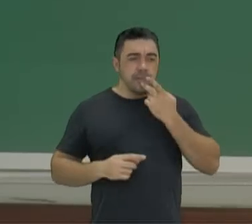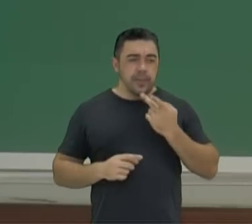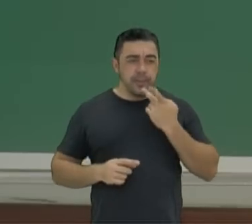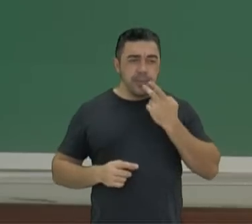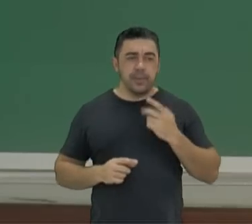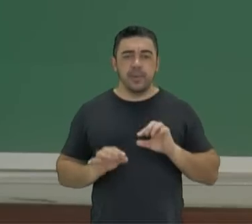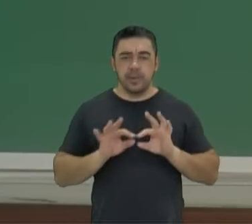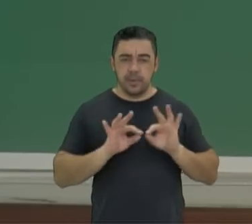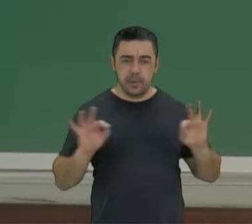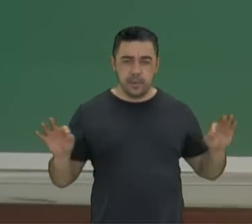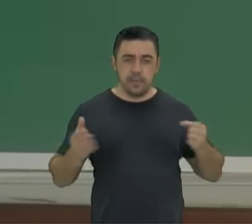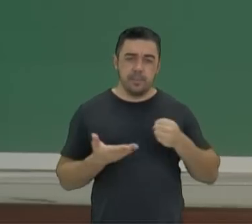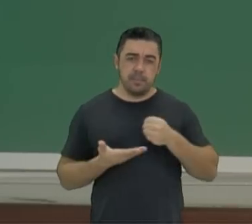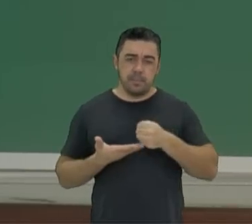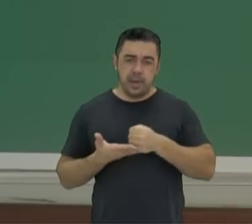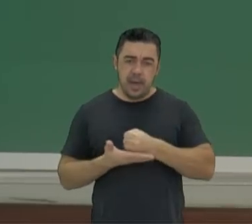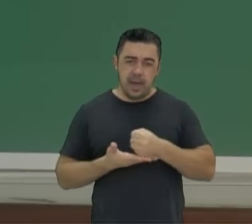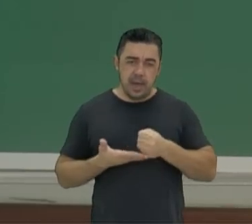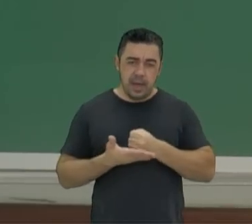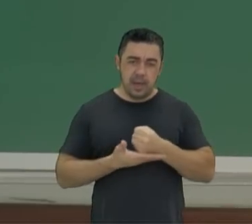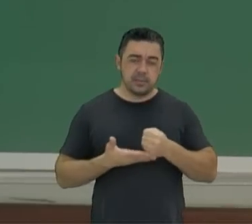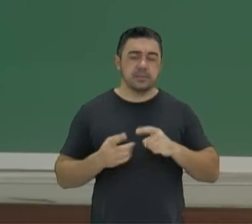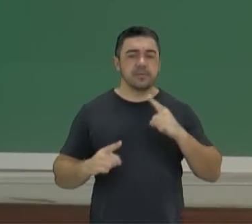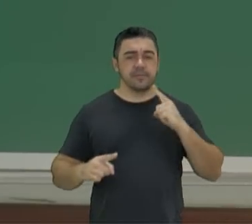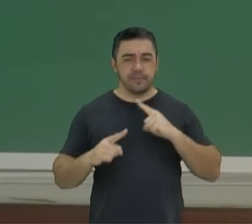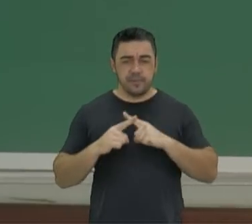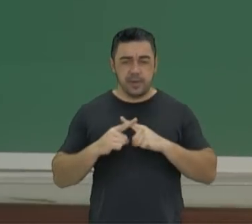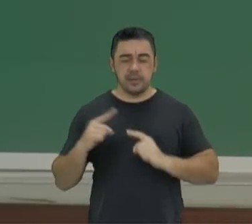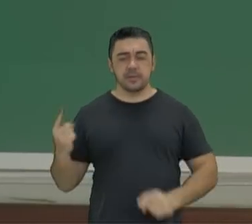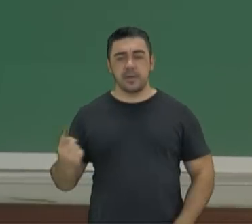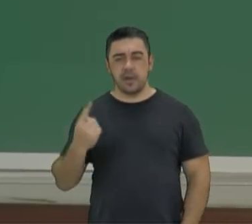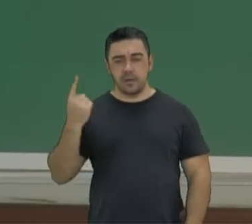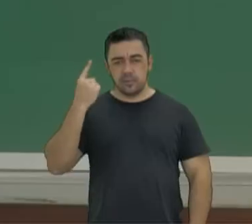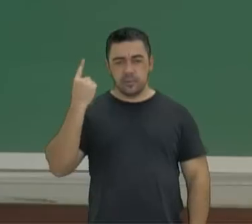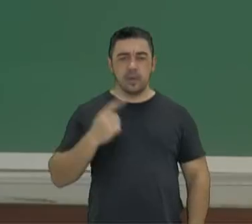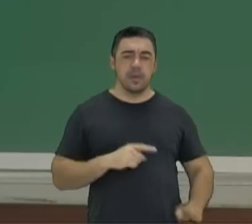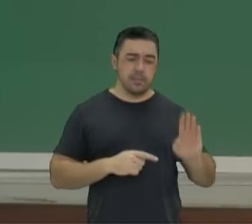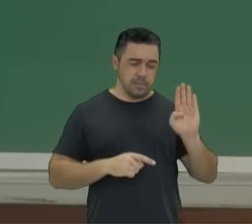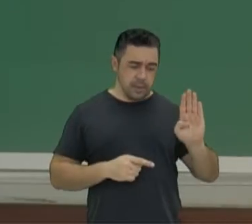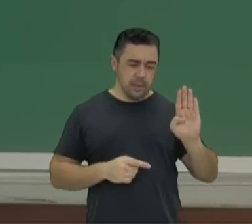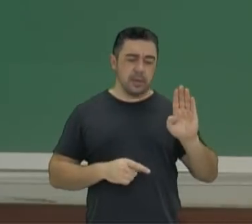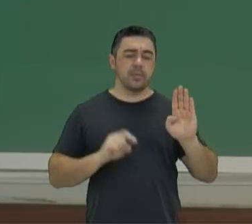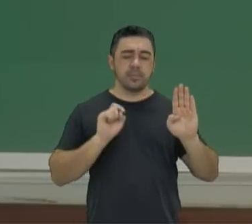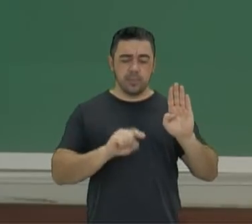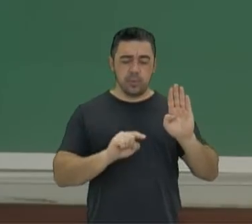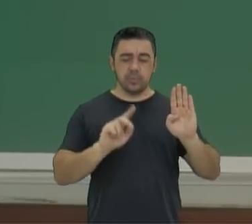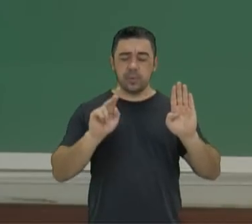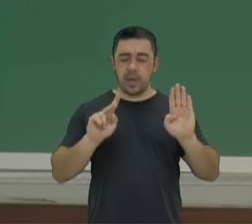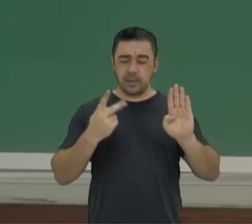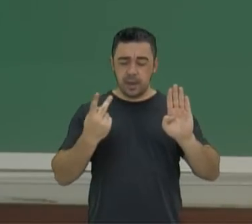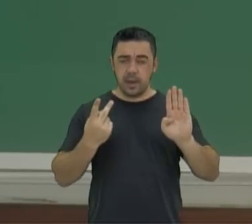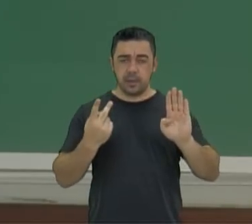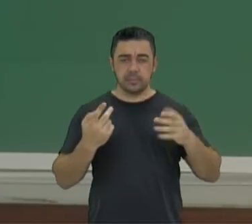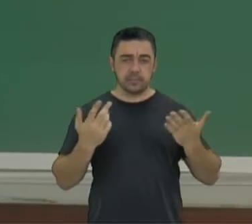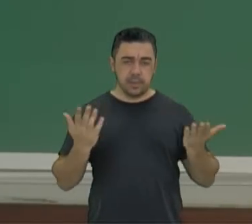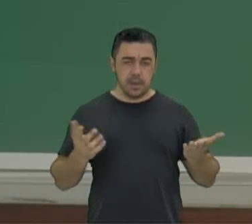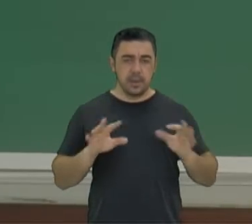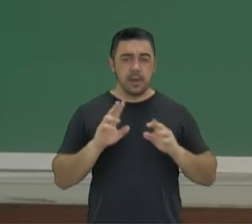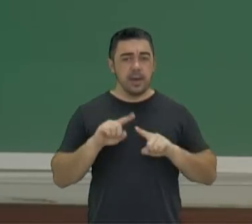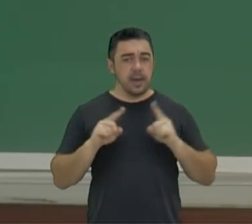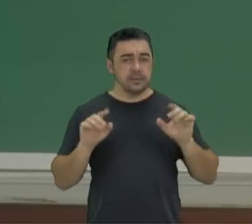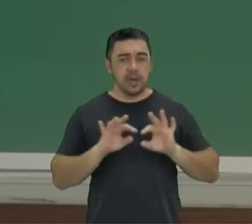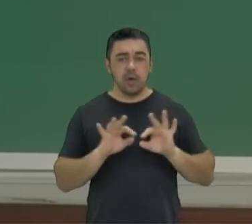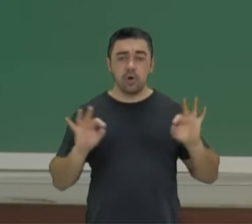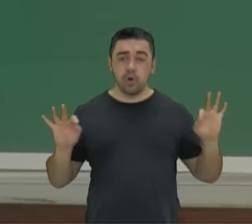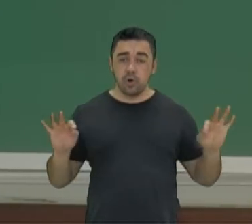como base vezes a altura, por isso que a gente acaba usando B vezes o H. Mas na verdade é o